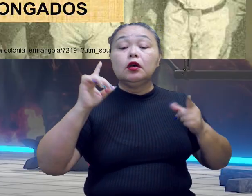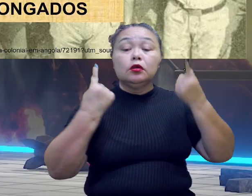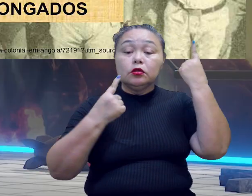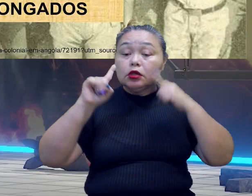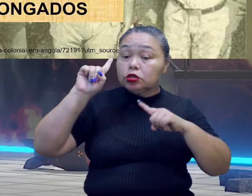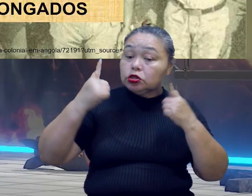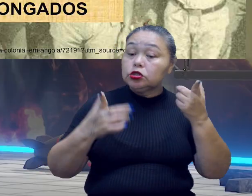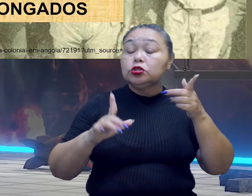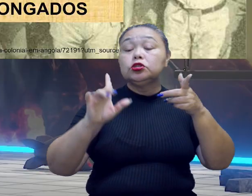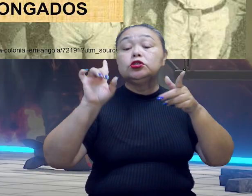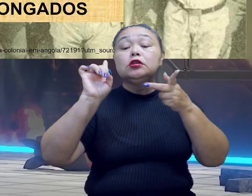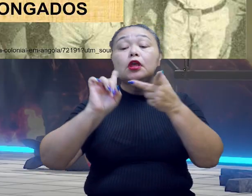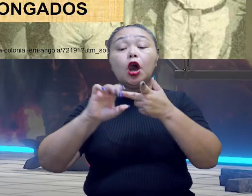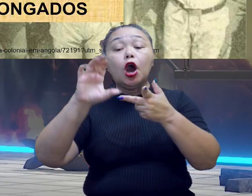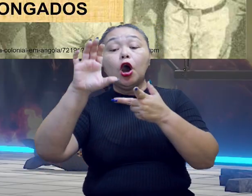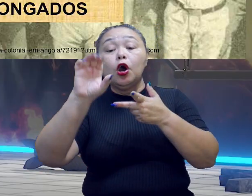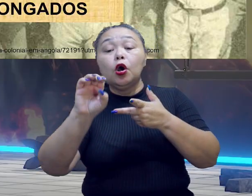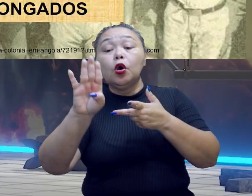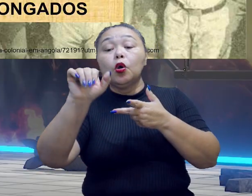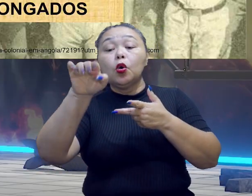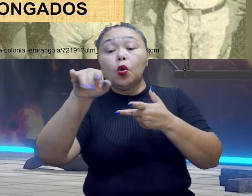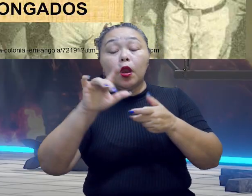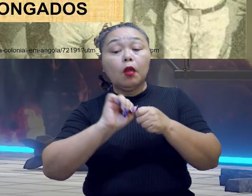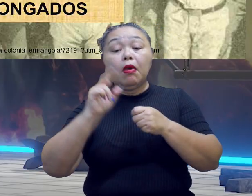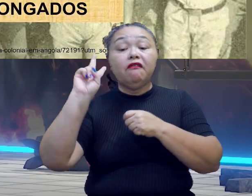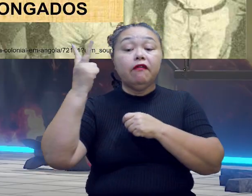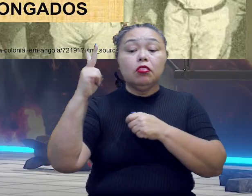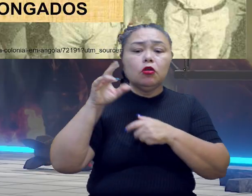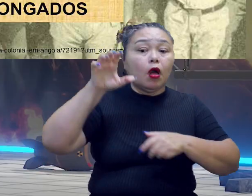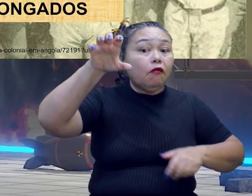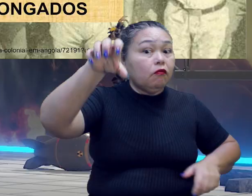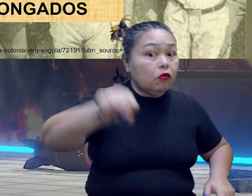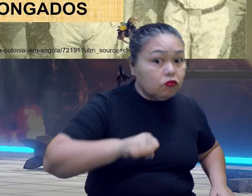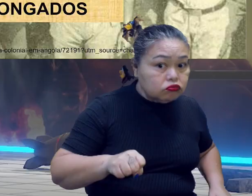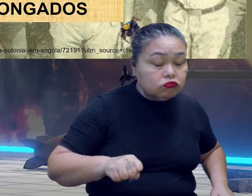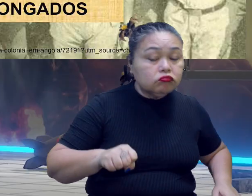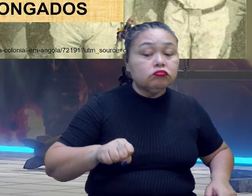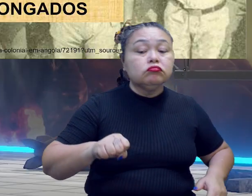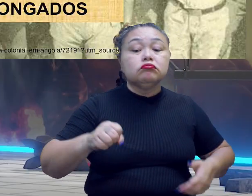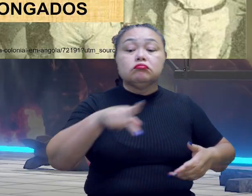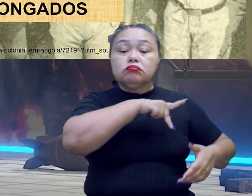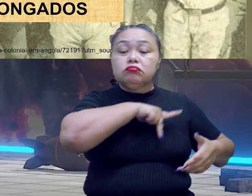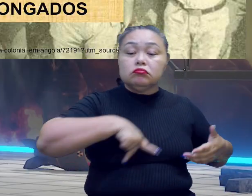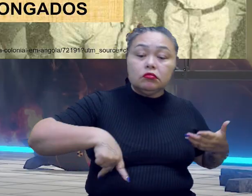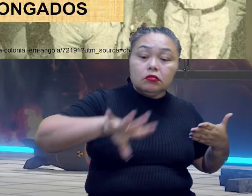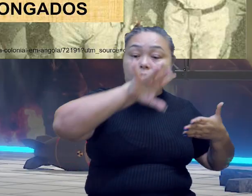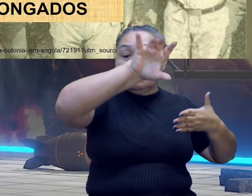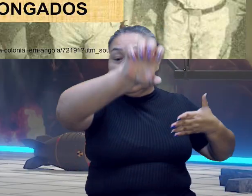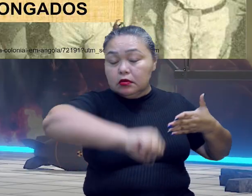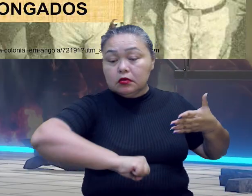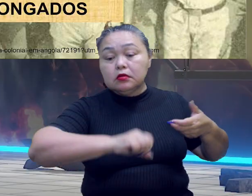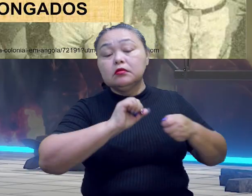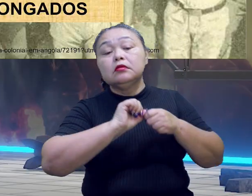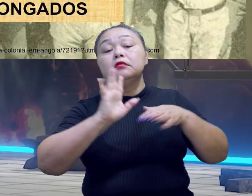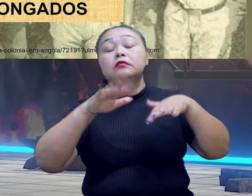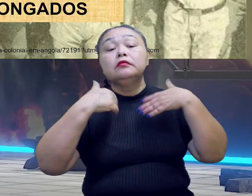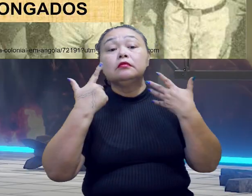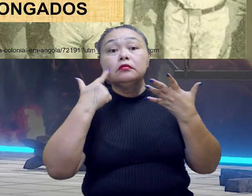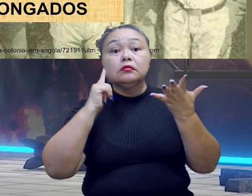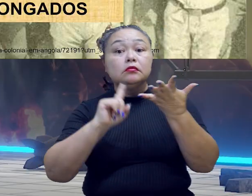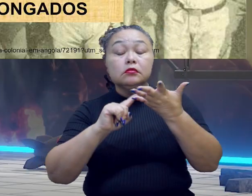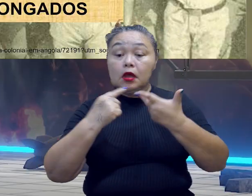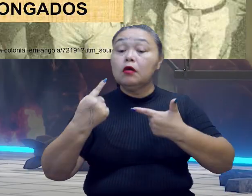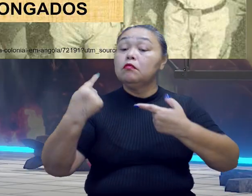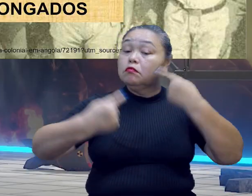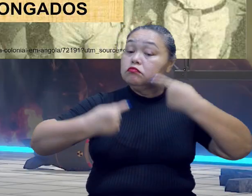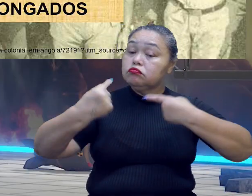na Colômbia, tomou a Venezuela, sequestrou o presidente da Venezuela para tomar uma